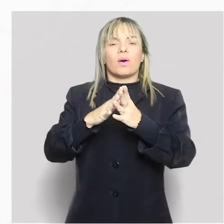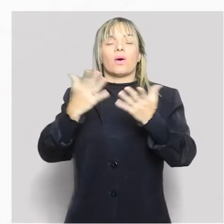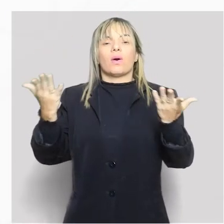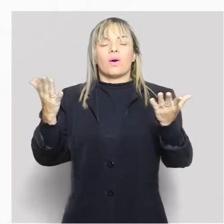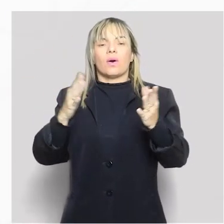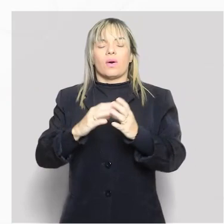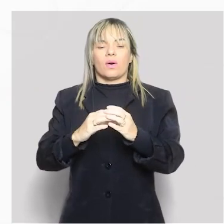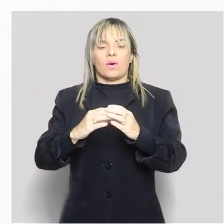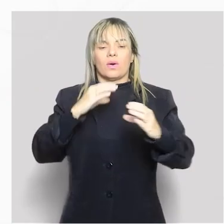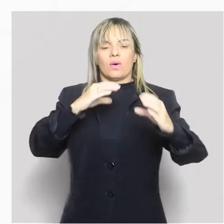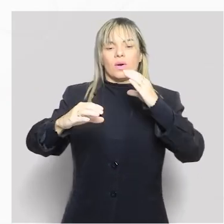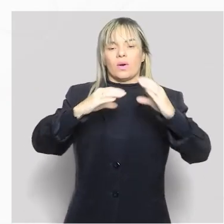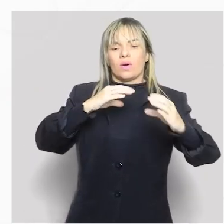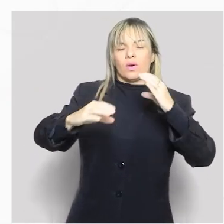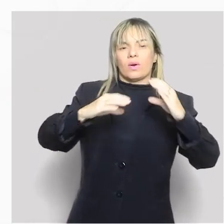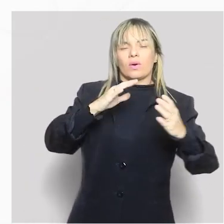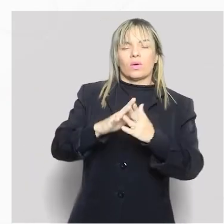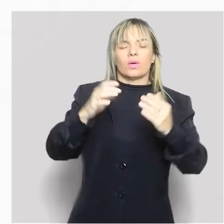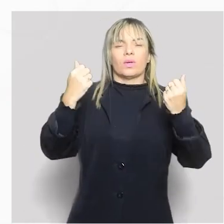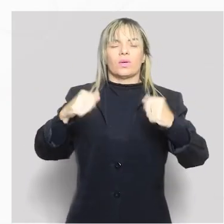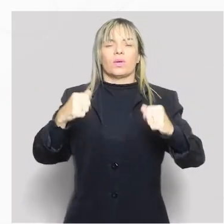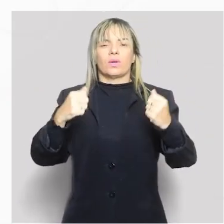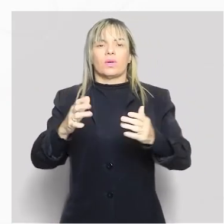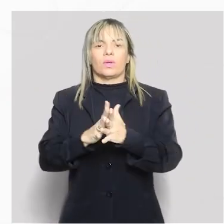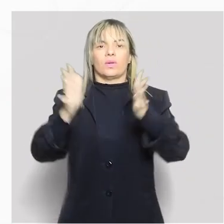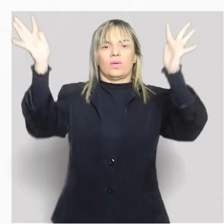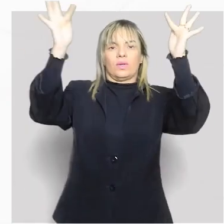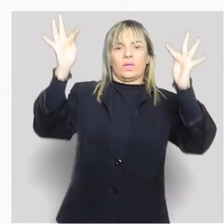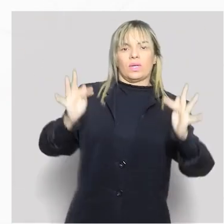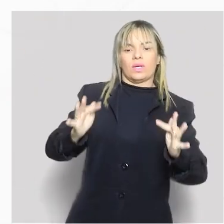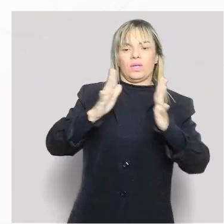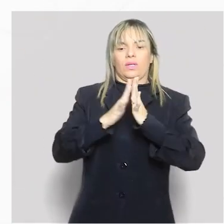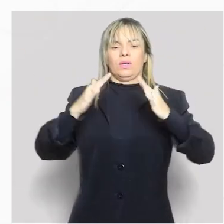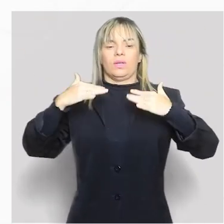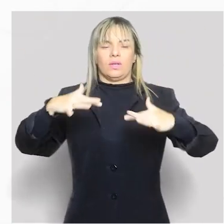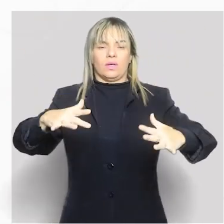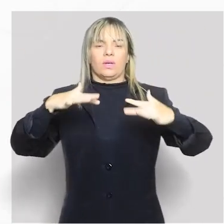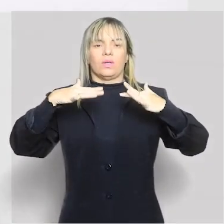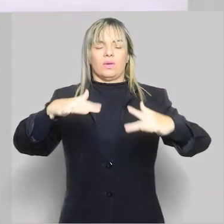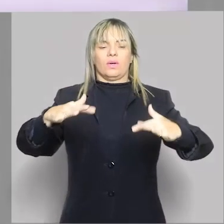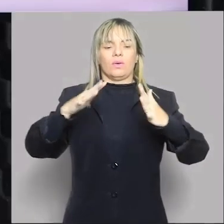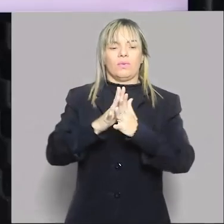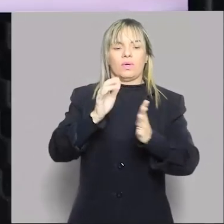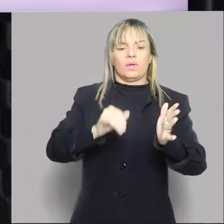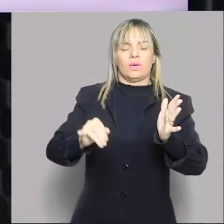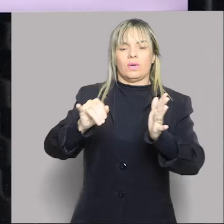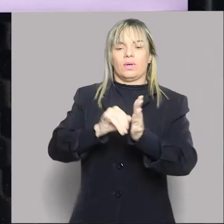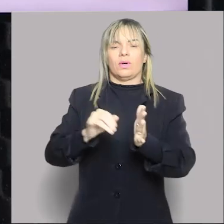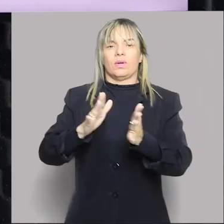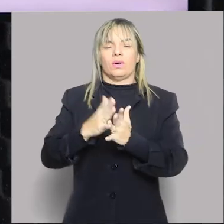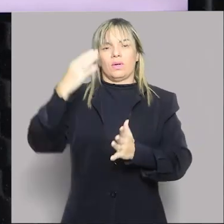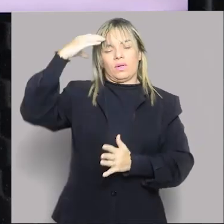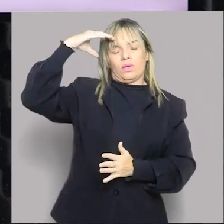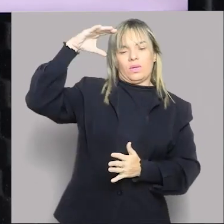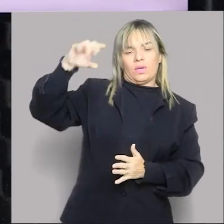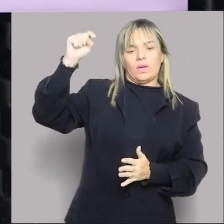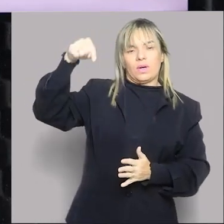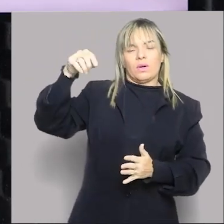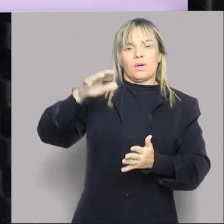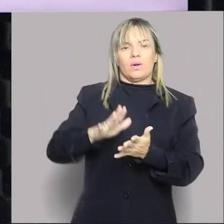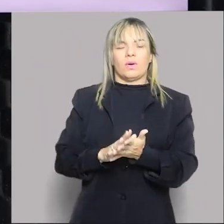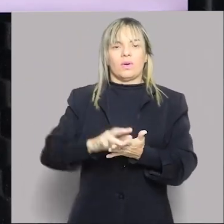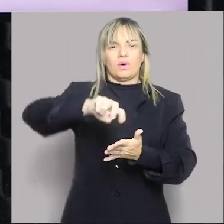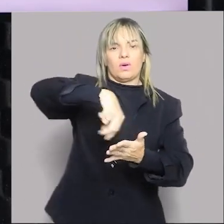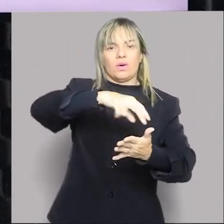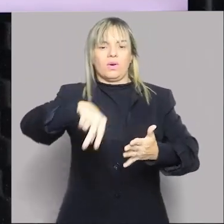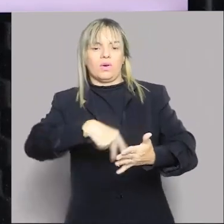inclusive, as tuas necessidades pessoais. A tua felicidade está naquele movimento. Uma identidade cultural. O pessoal do street tem muito dessa pegada,